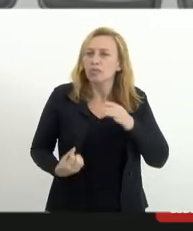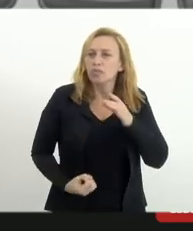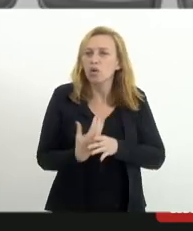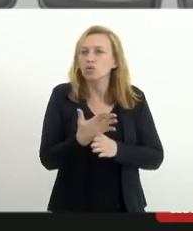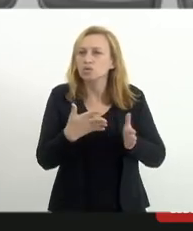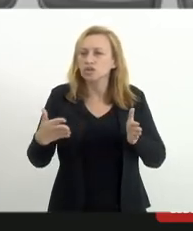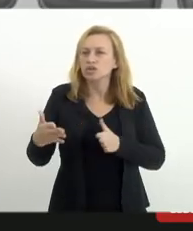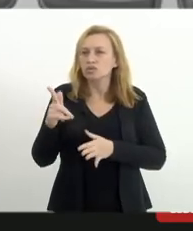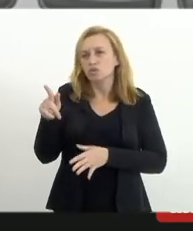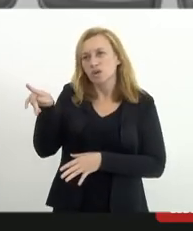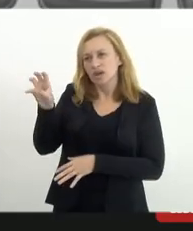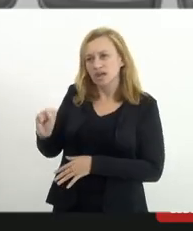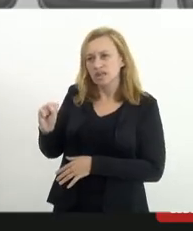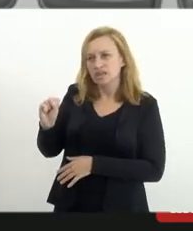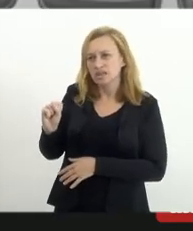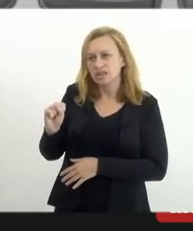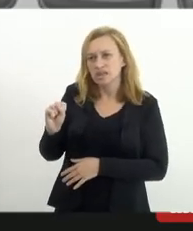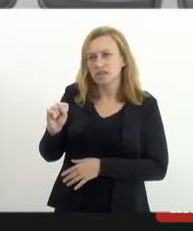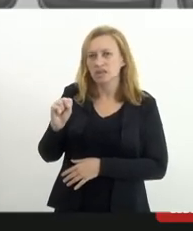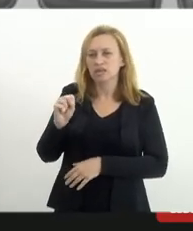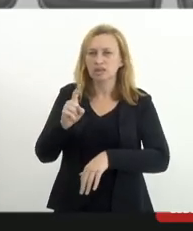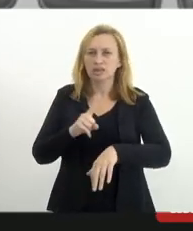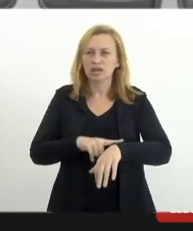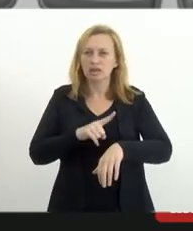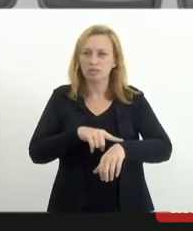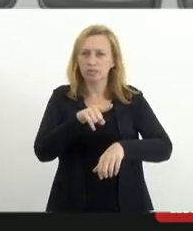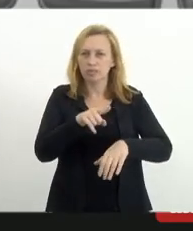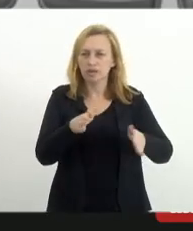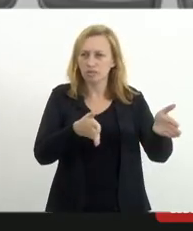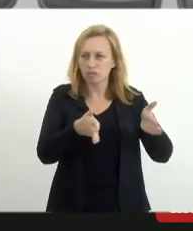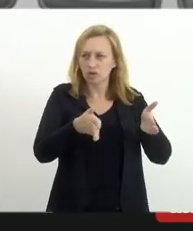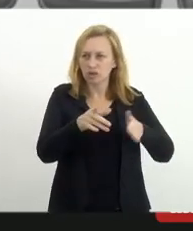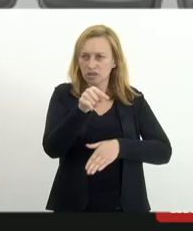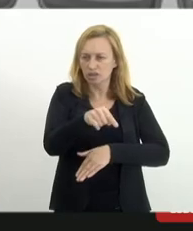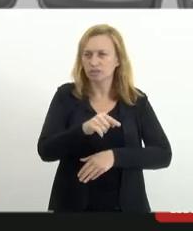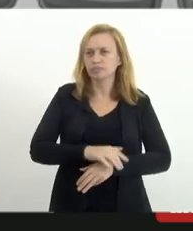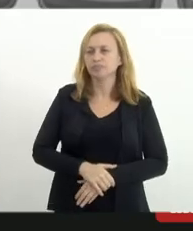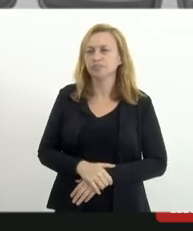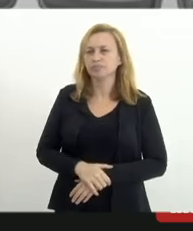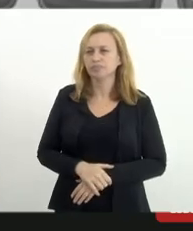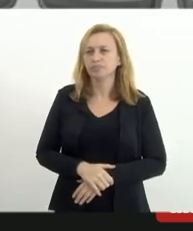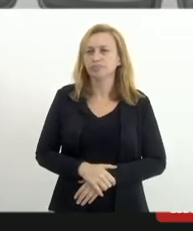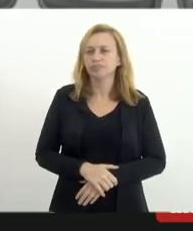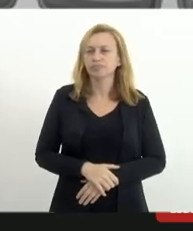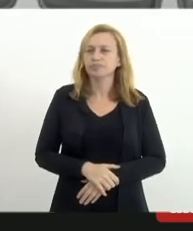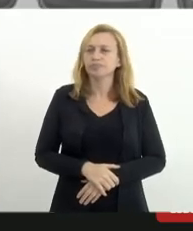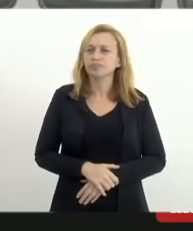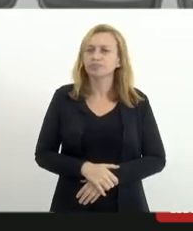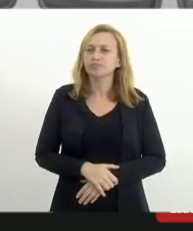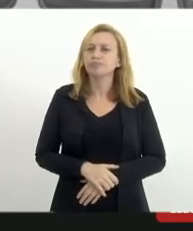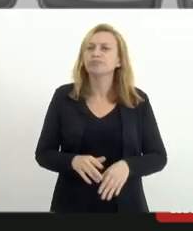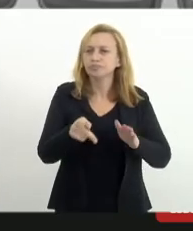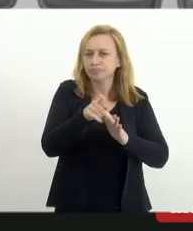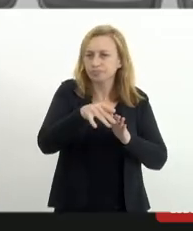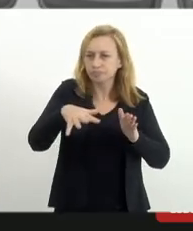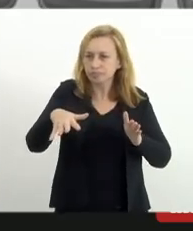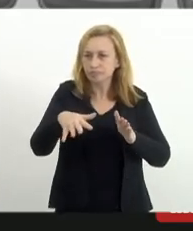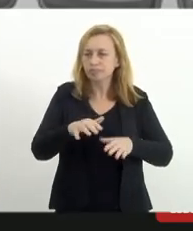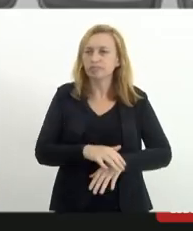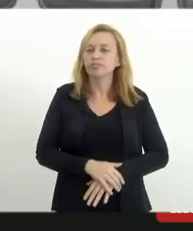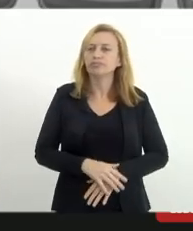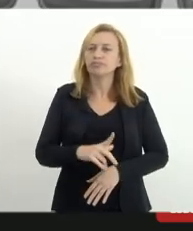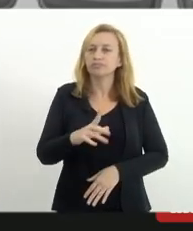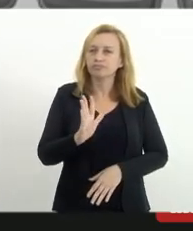produção do gás naquela região. Então, é um protocolo de intenções que